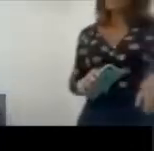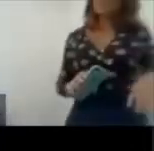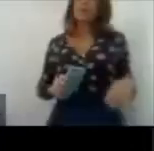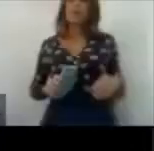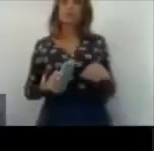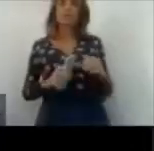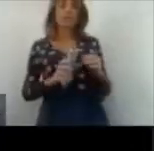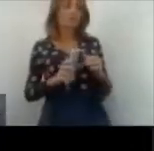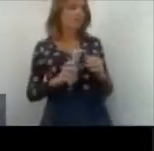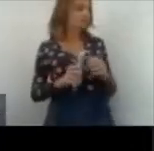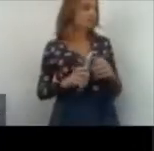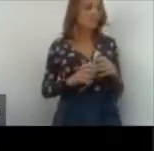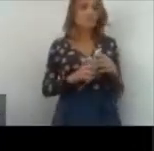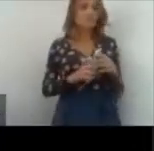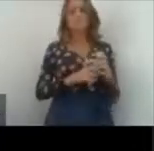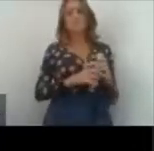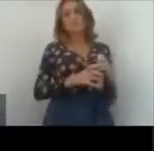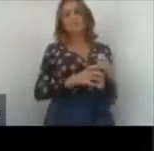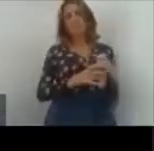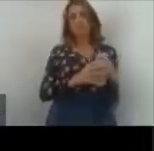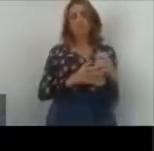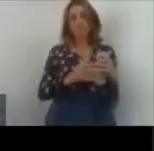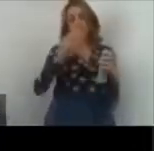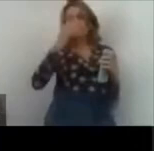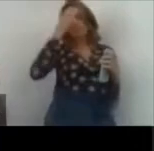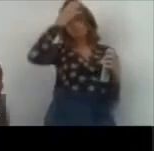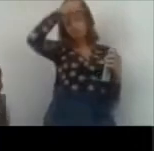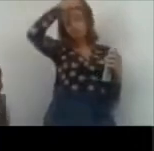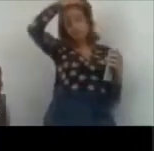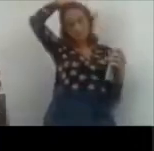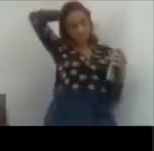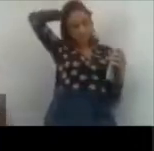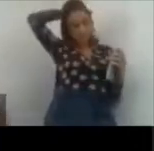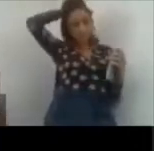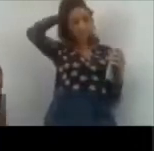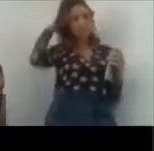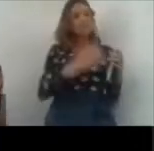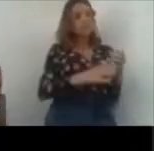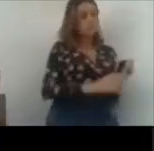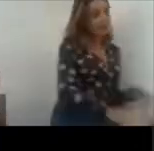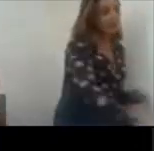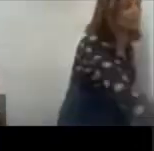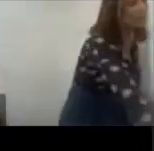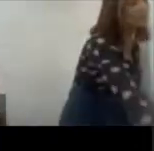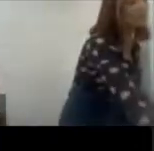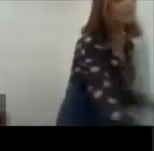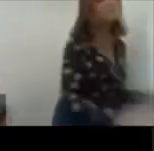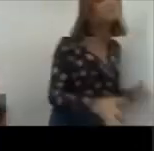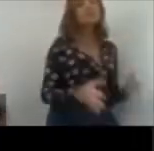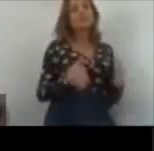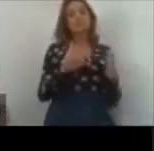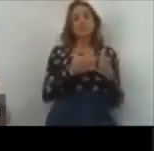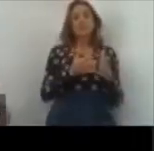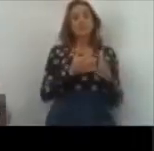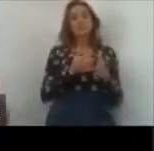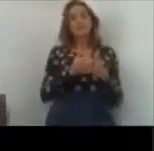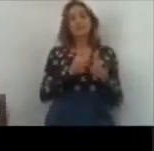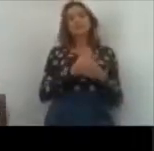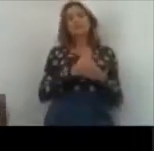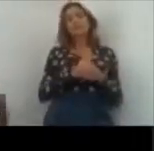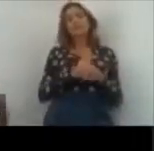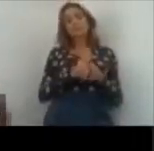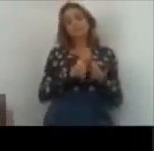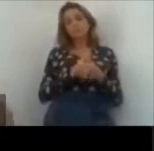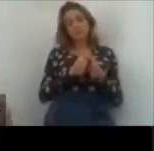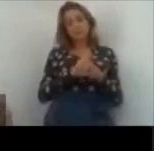Não, eu posso falar em relação às metástases hematogênicas, na verdade, os sarcomas, eles